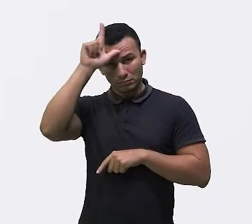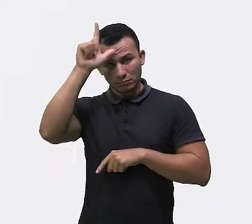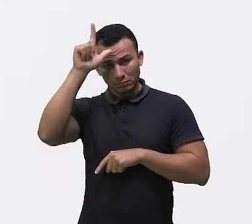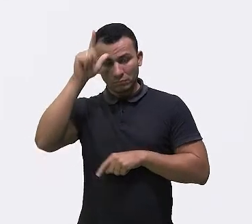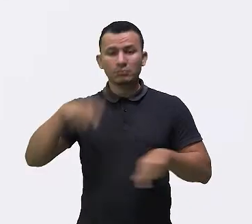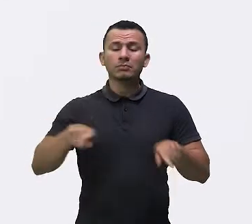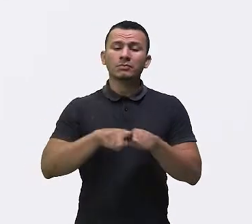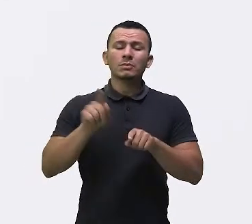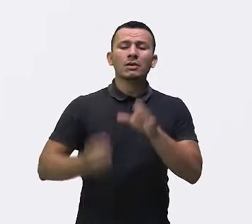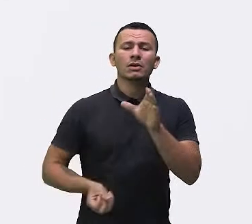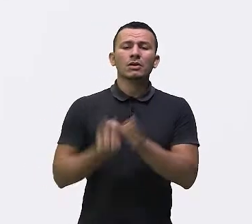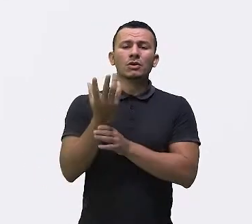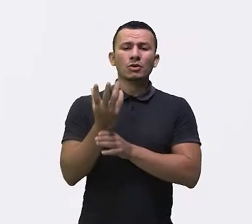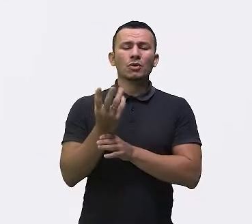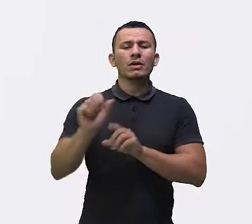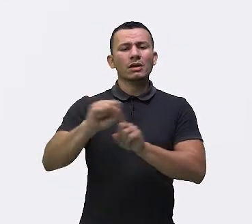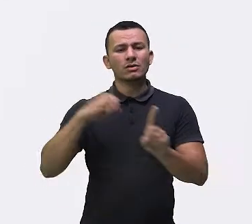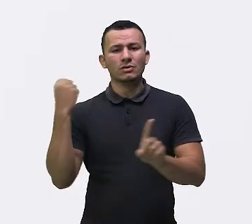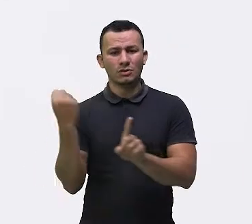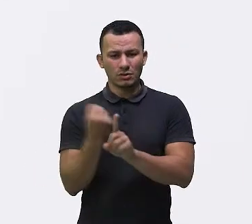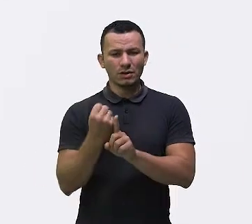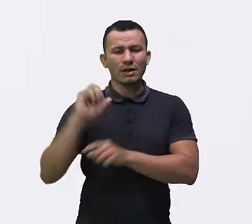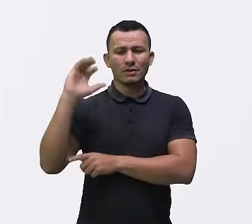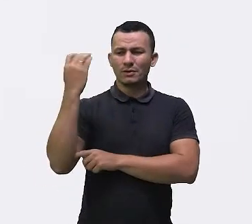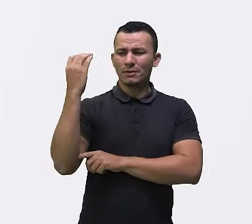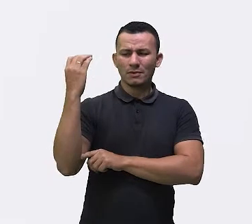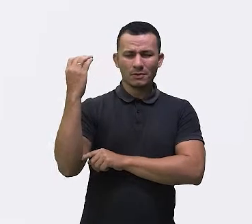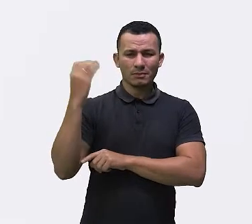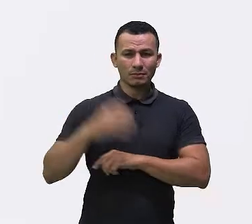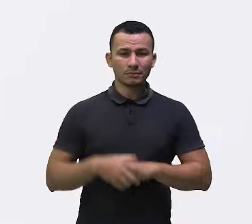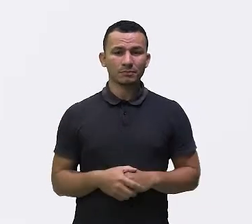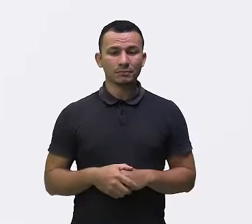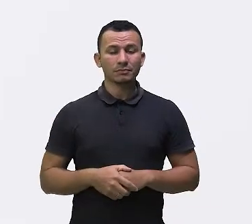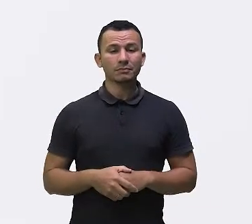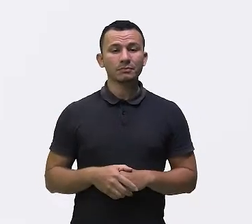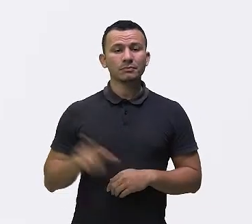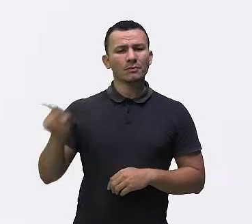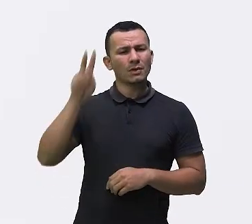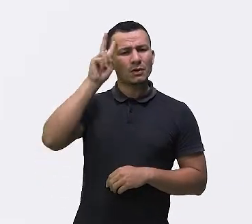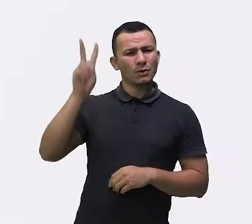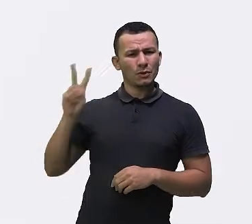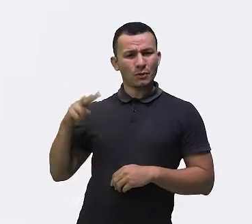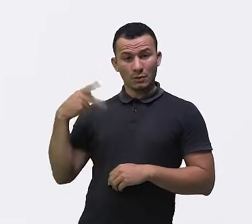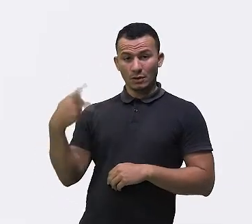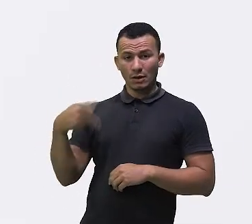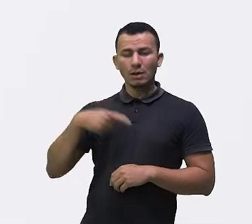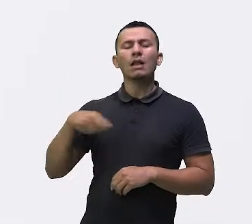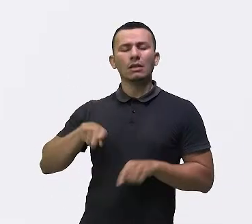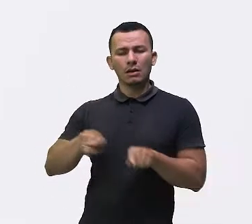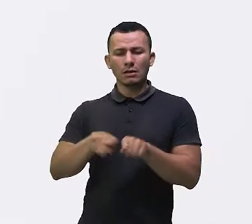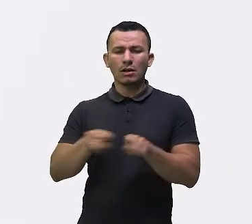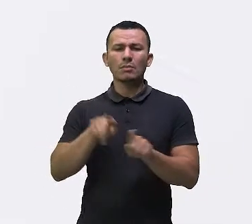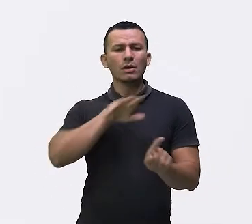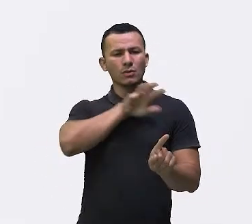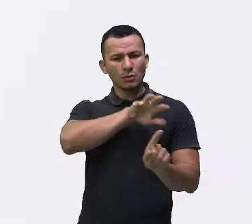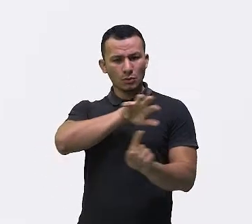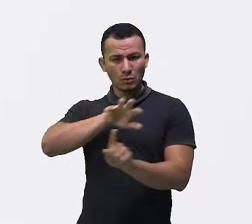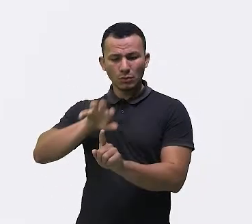dos fundadores do socialismo científico. A obra de Marx influenciou, e eu